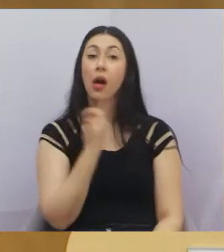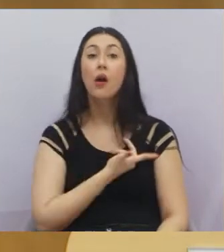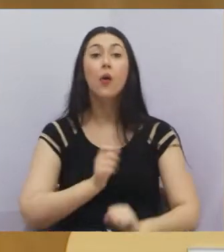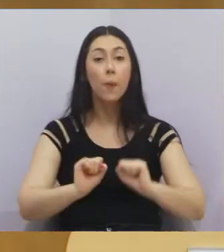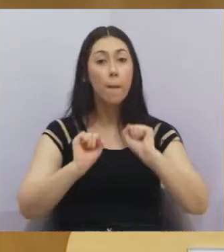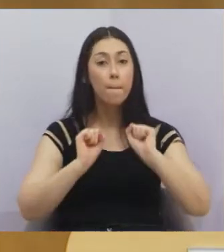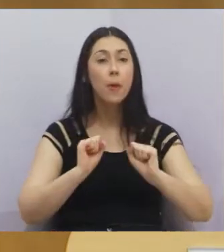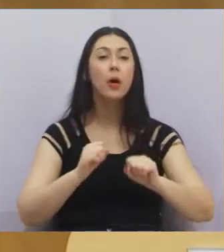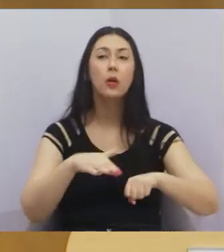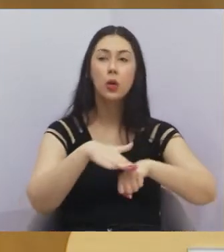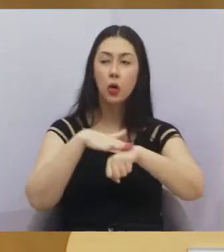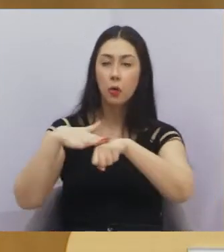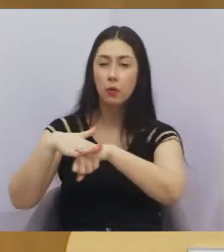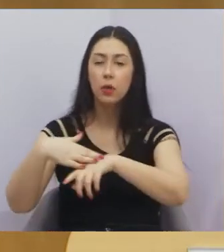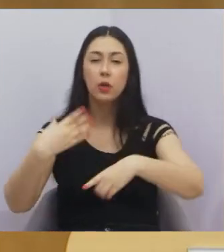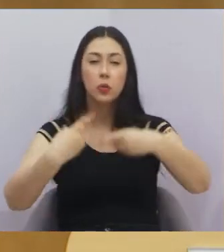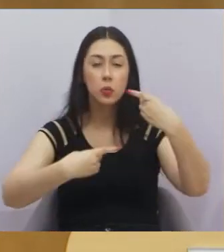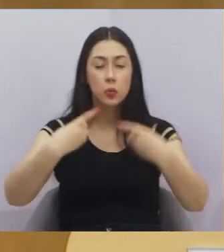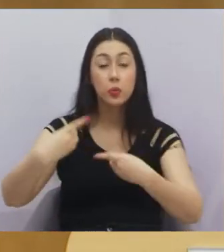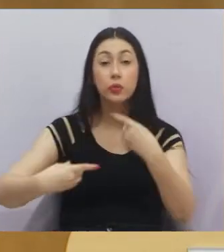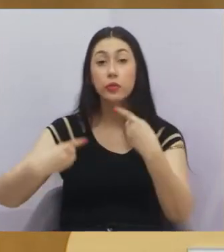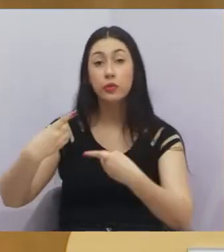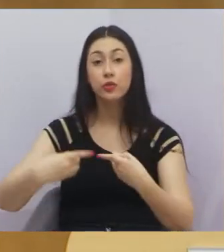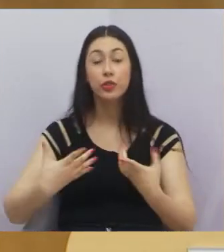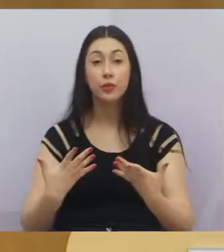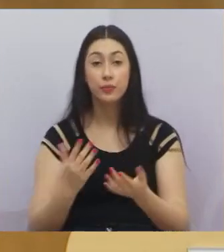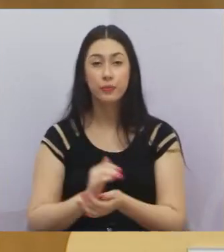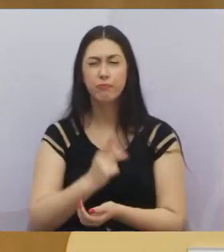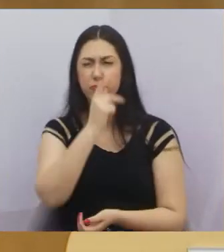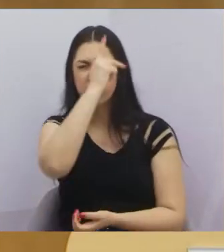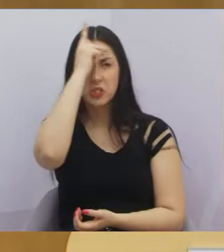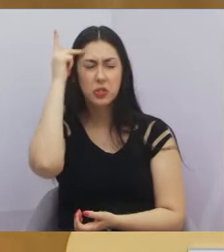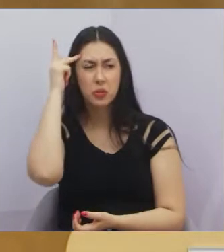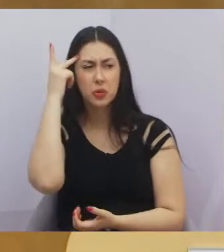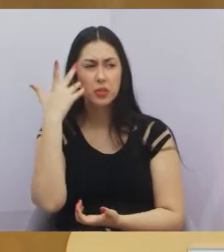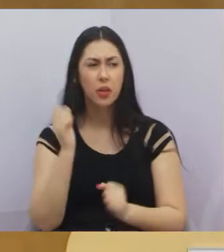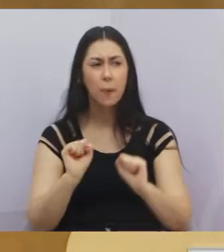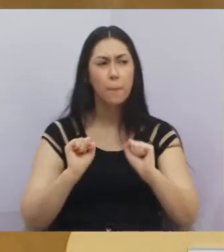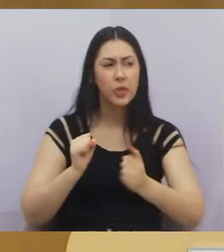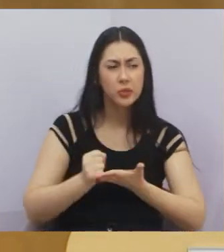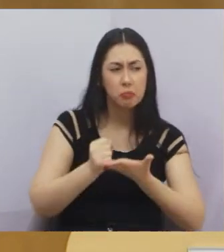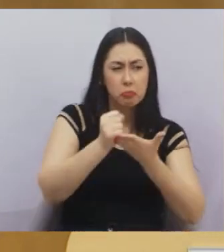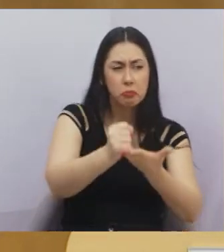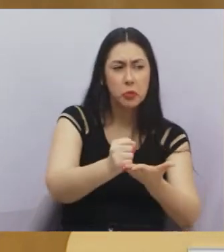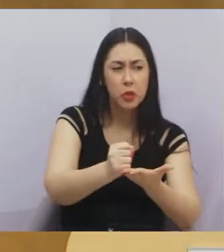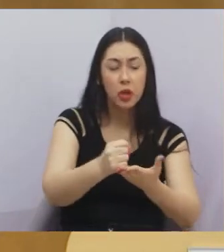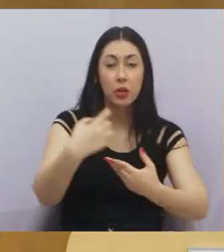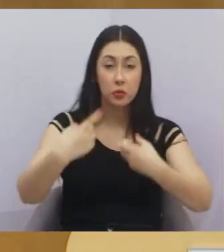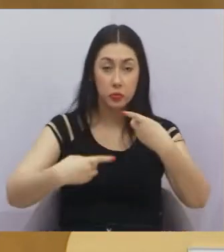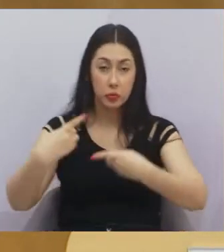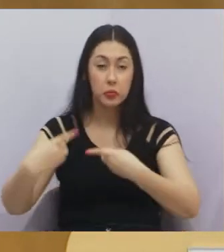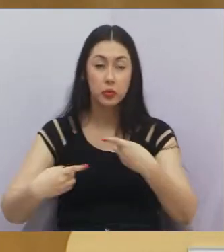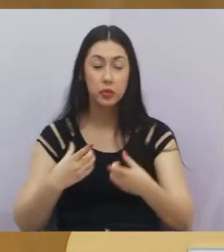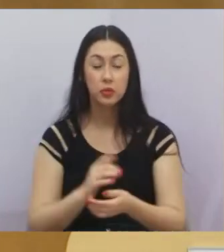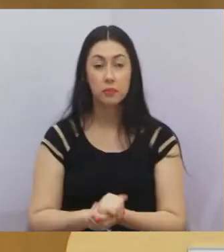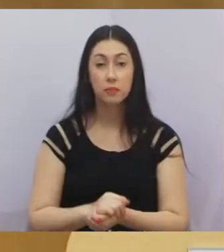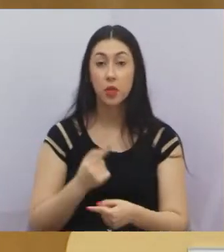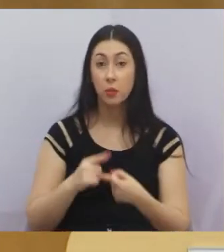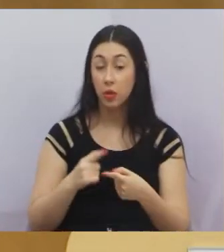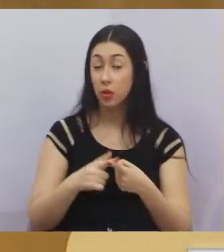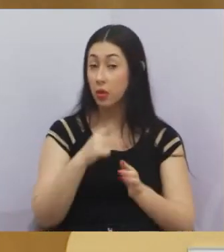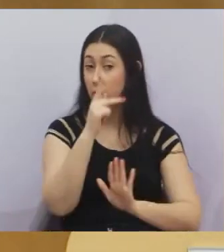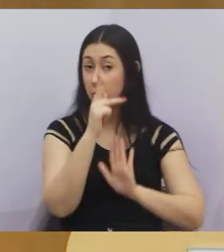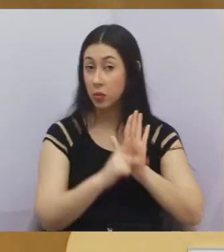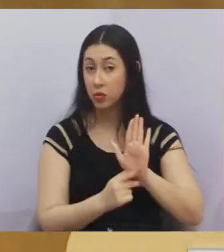possa discutir e pessoas que possam fomentar essas discussões. Porque esse